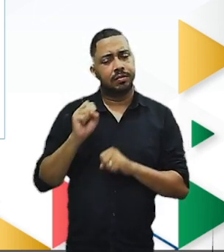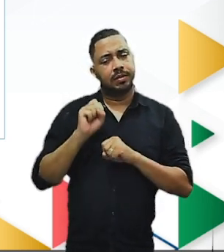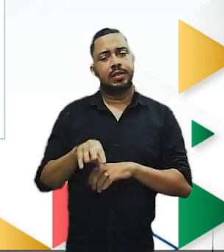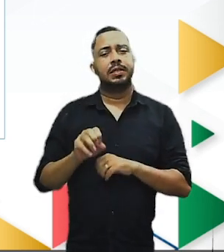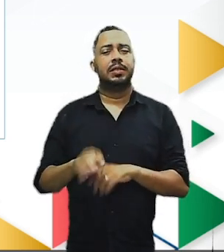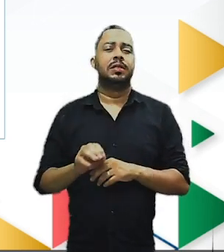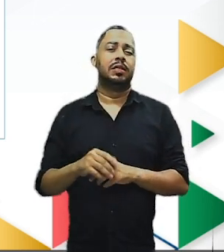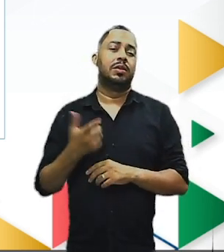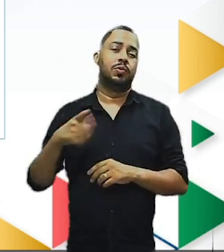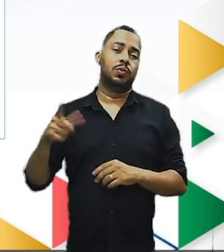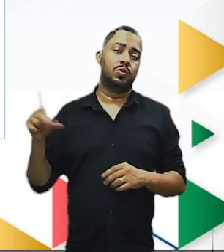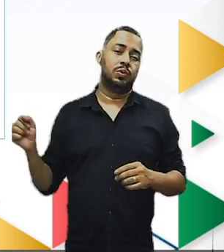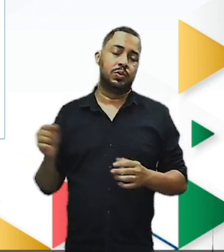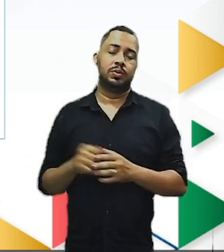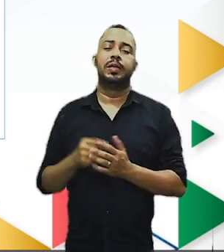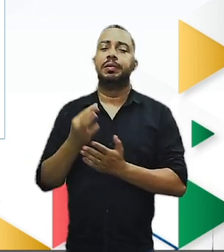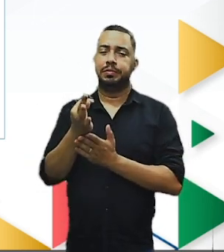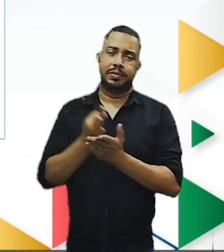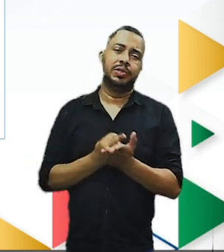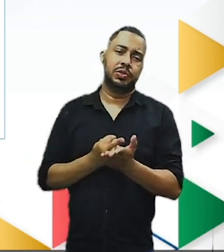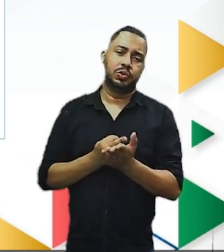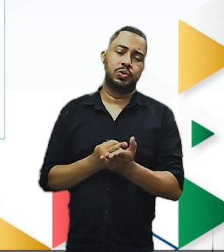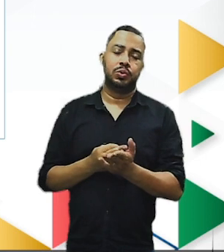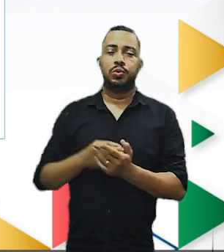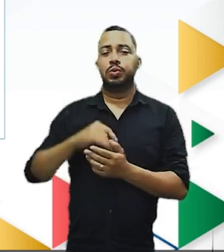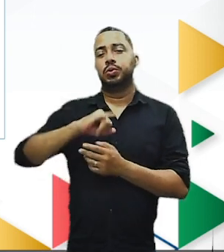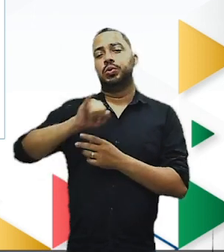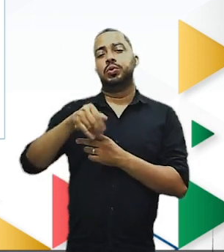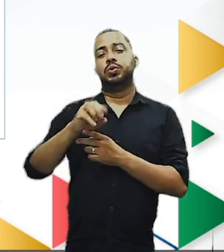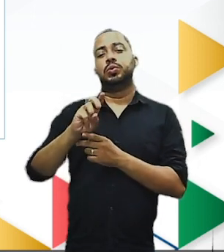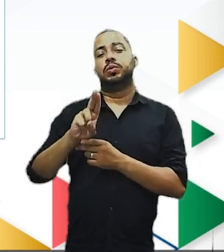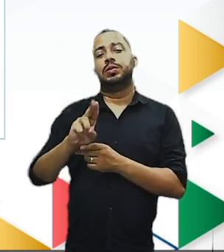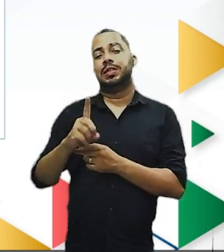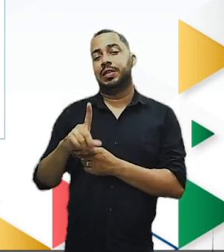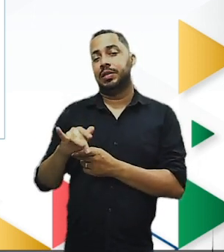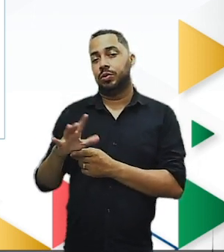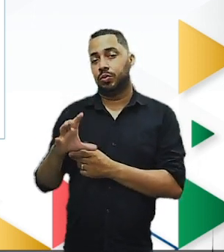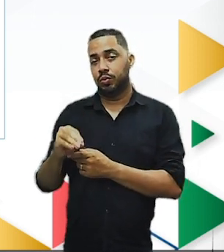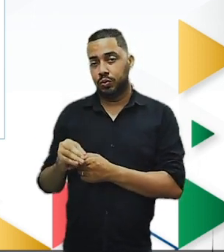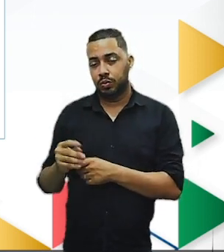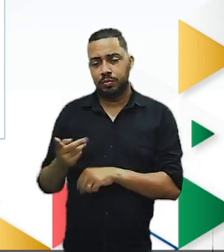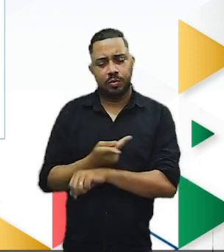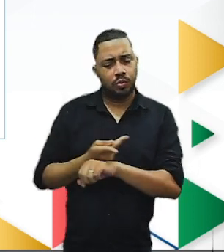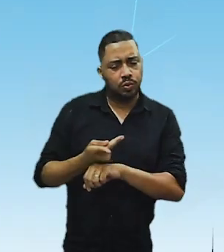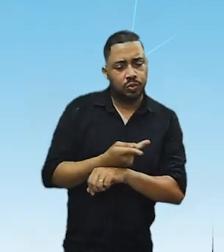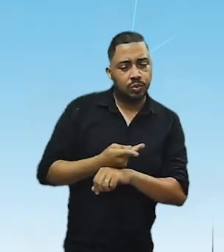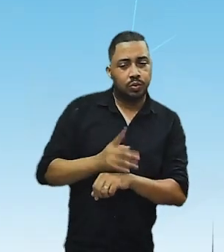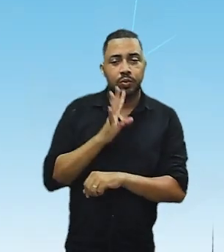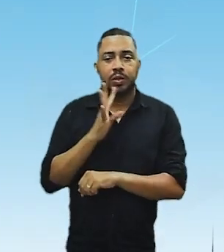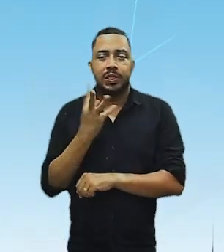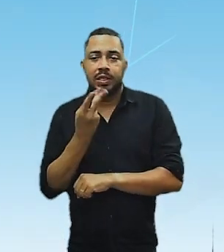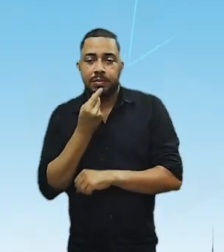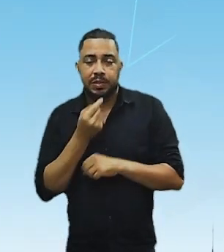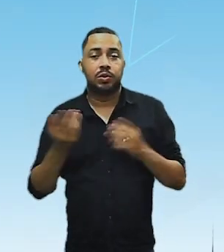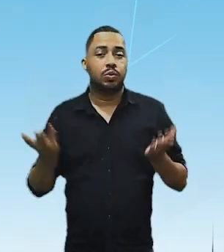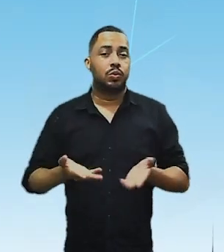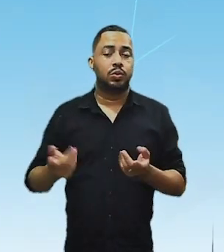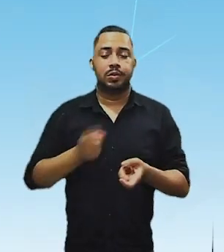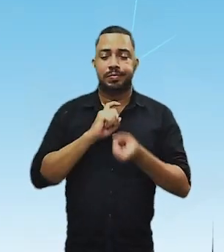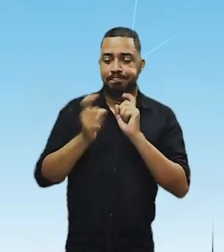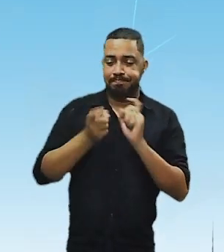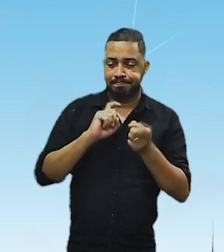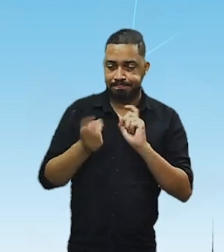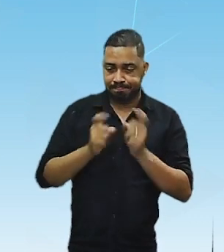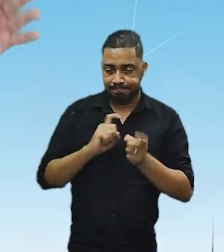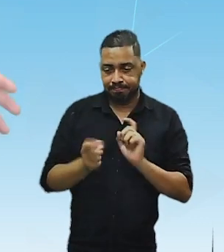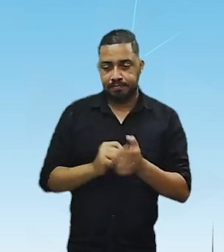ensinar aos outros. É um texto judaico e é isso aí, na busca do conhecimento. Hoje vamos debater um pouco sobre